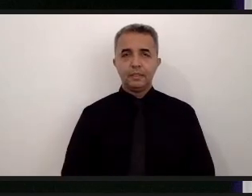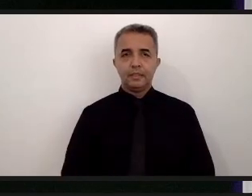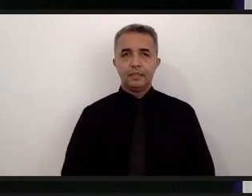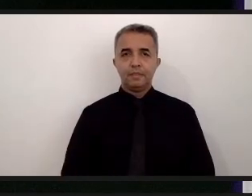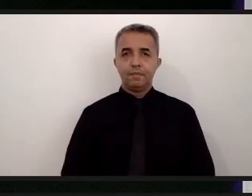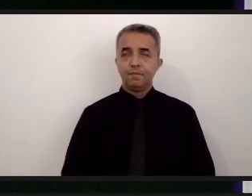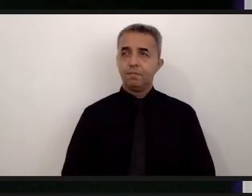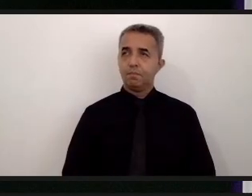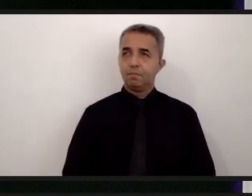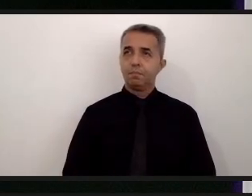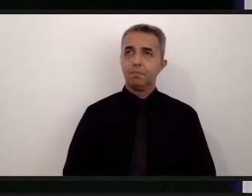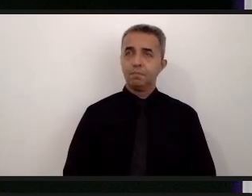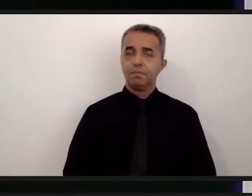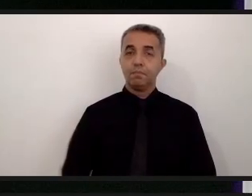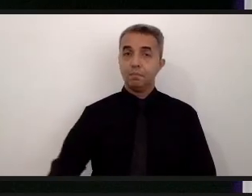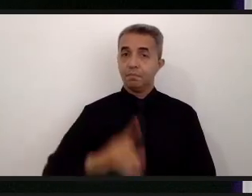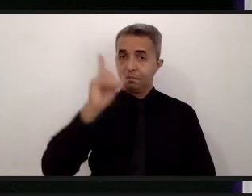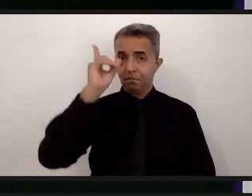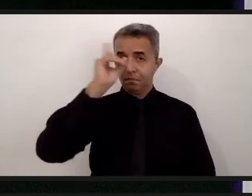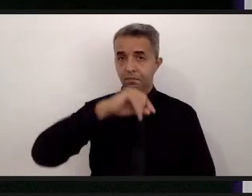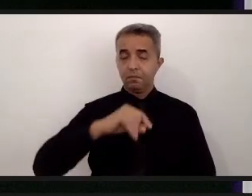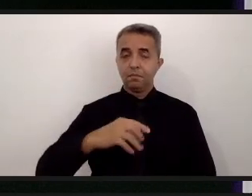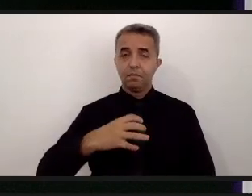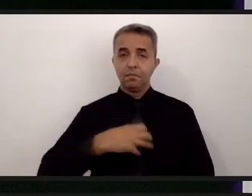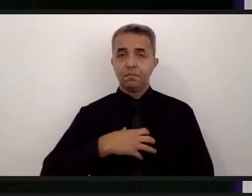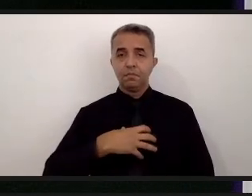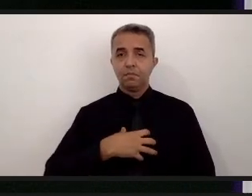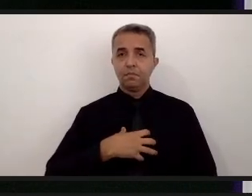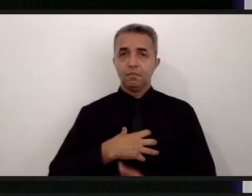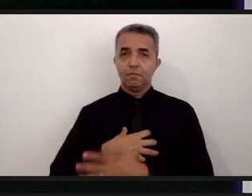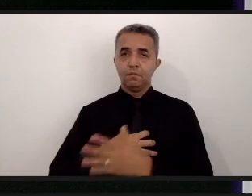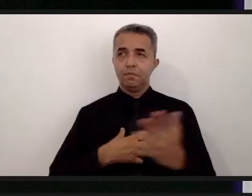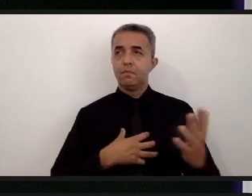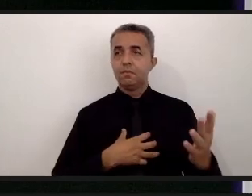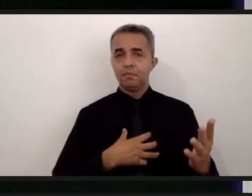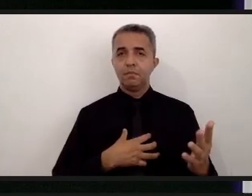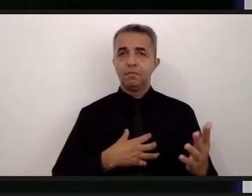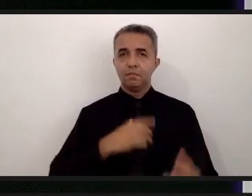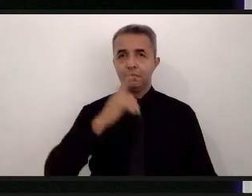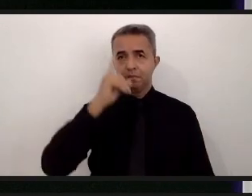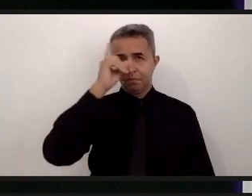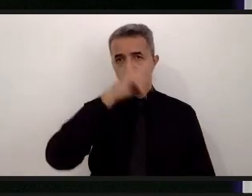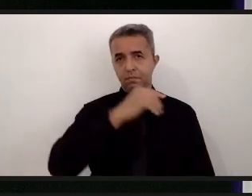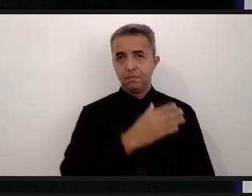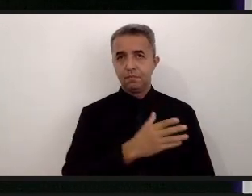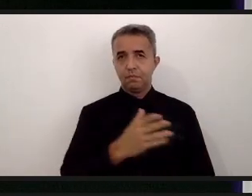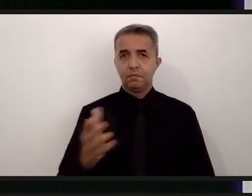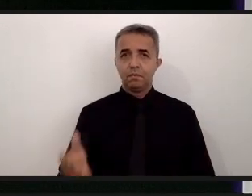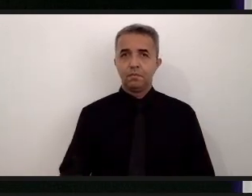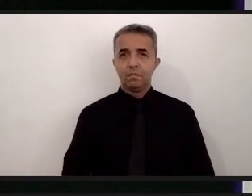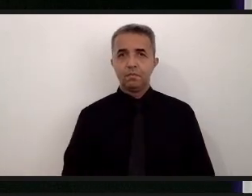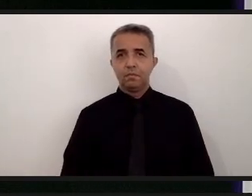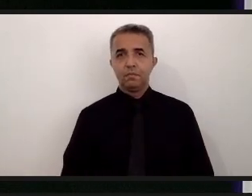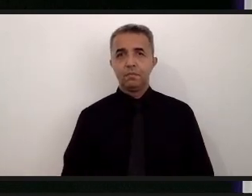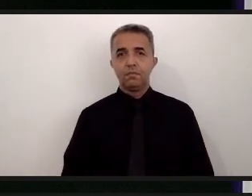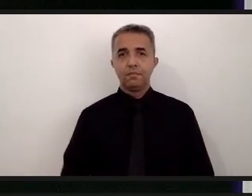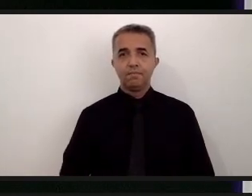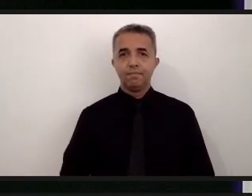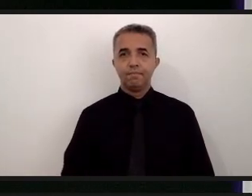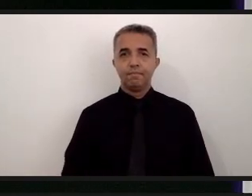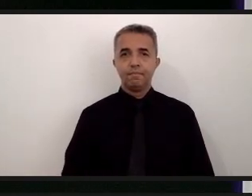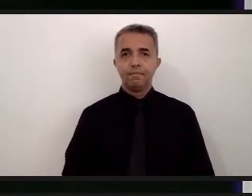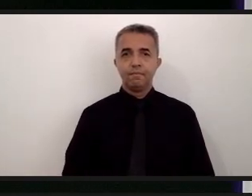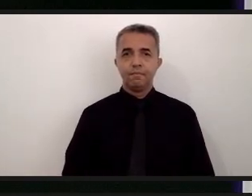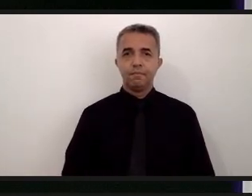é difícil, até emocionalmente, para você estar lidando com isso. Né? Muito difícil, né? Em todos os sentidos. Né?